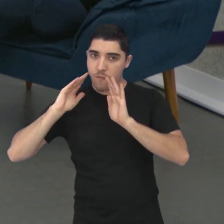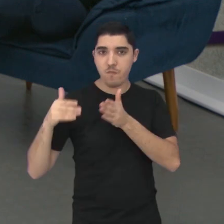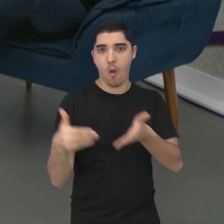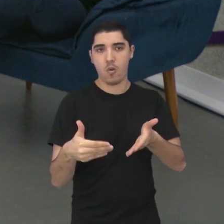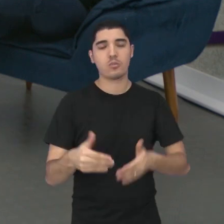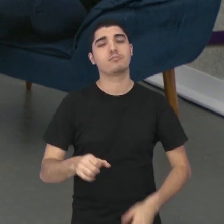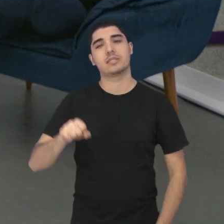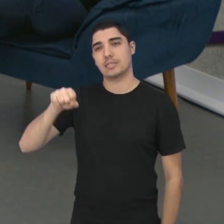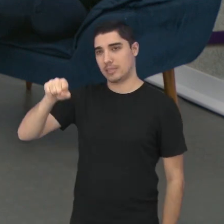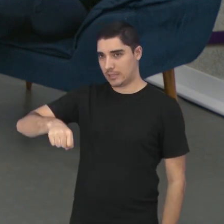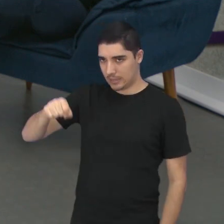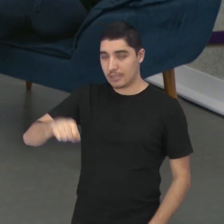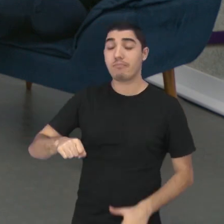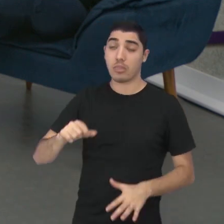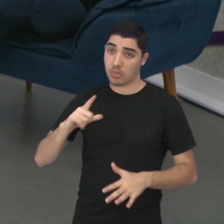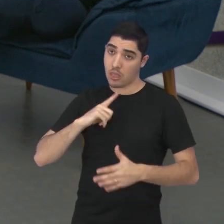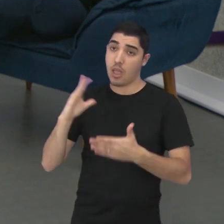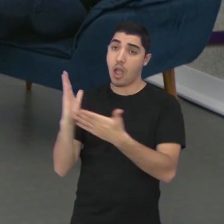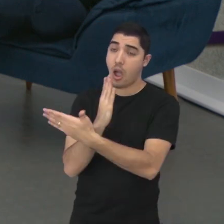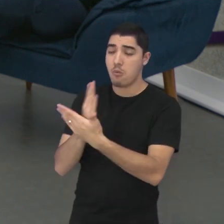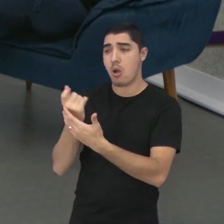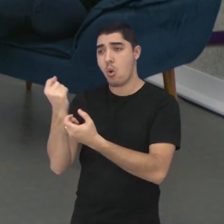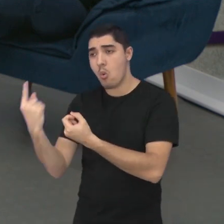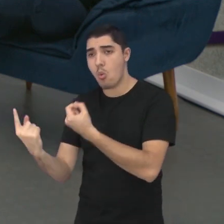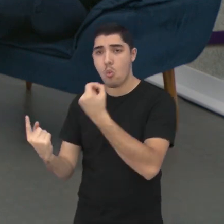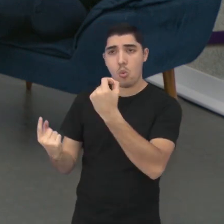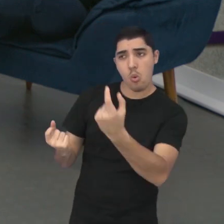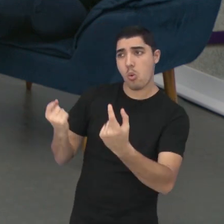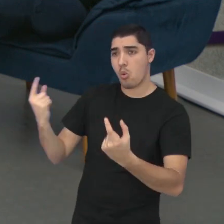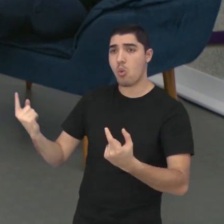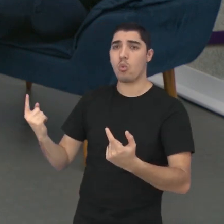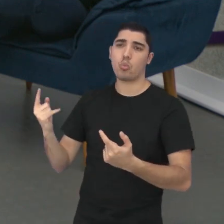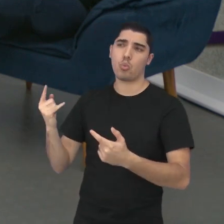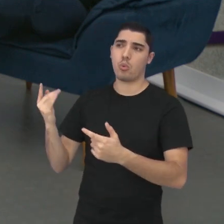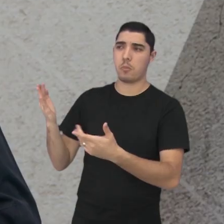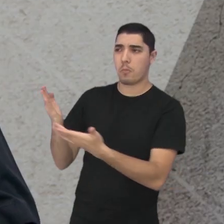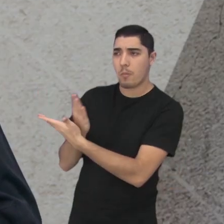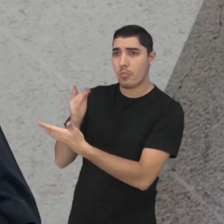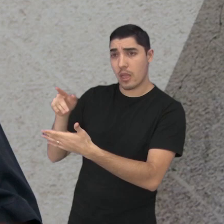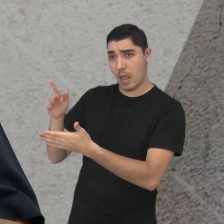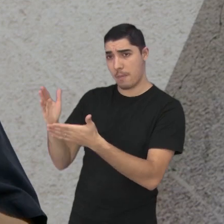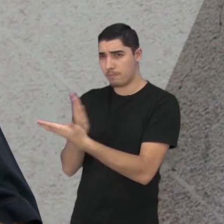hoje. Eu falei, tem algumas exceções de um ou outro projeto que